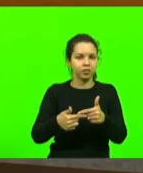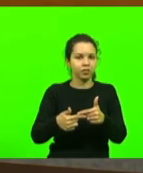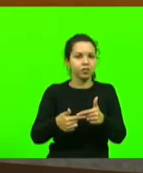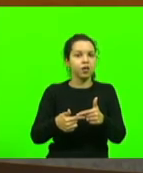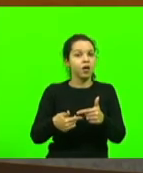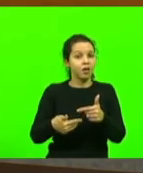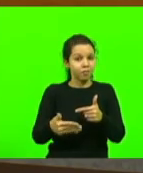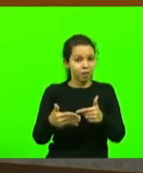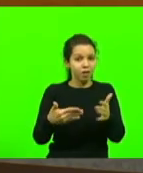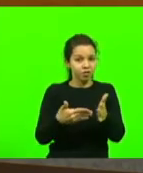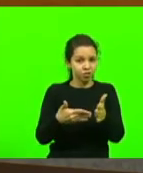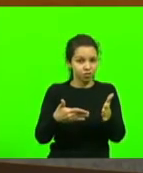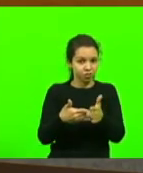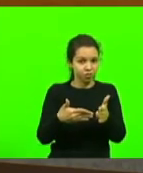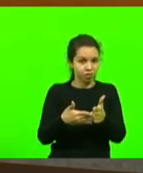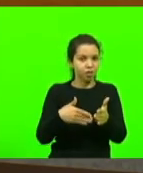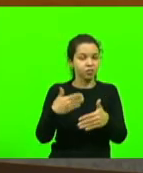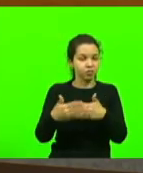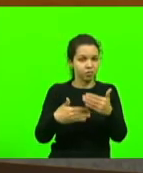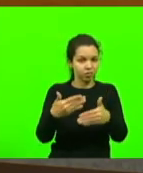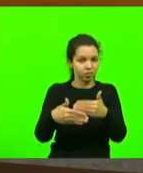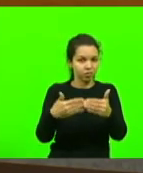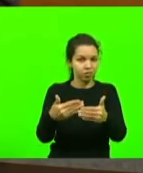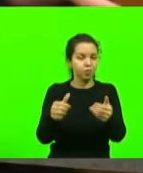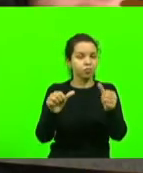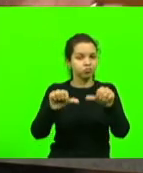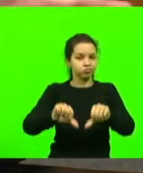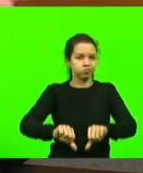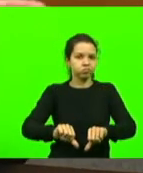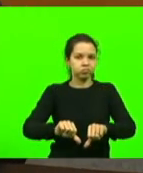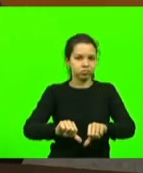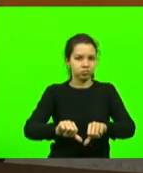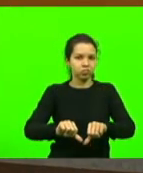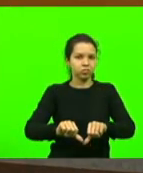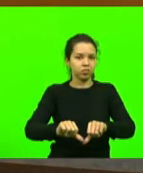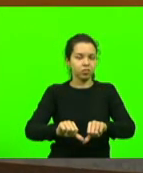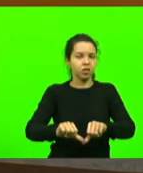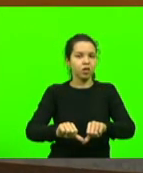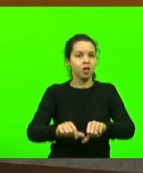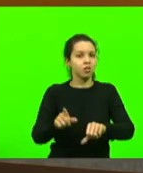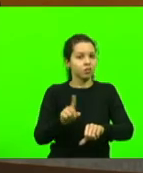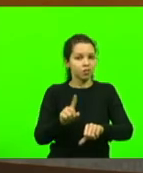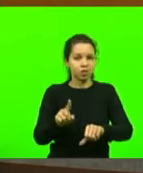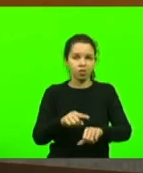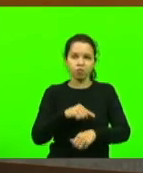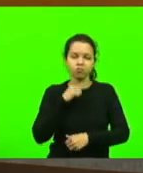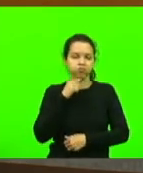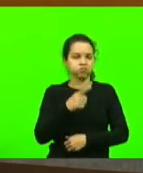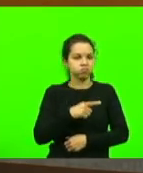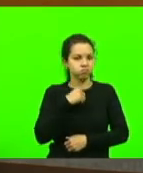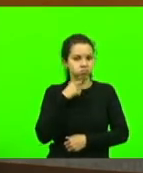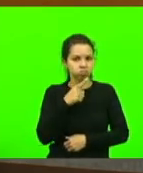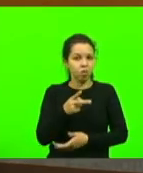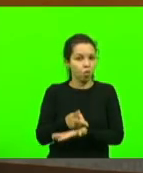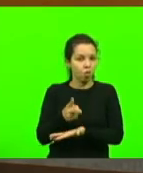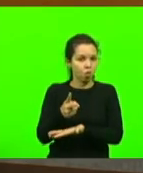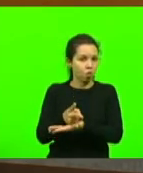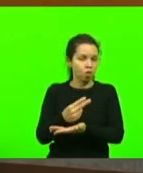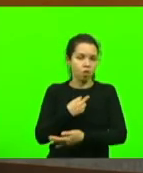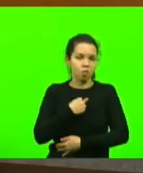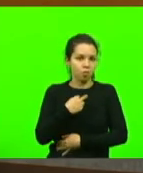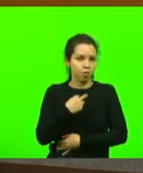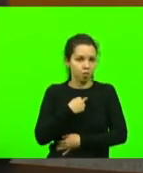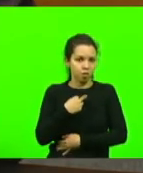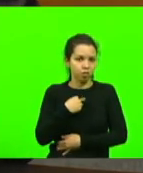ela vai impedir uma ação coletiva então não tem luta mais não tem como você segurar Algum serviço que é necessário para a